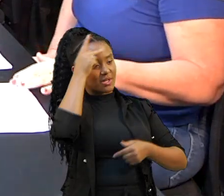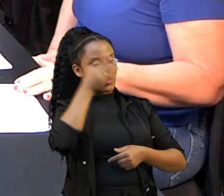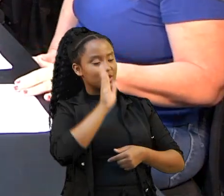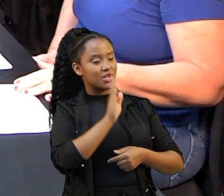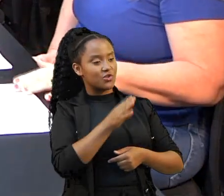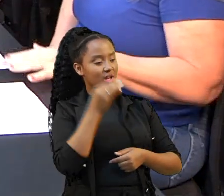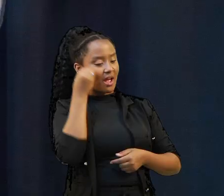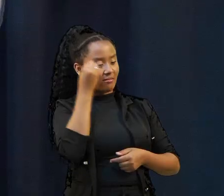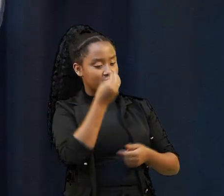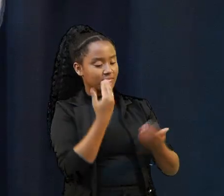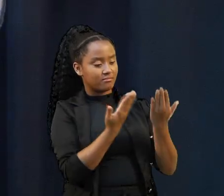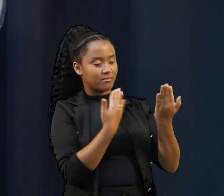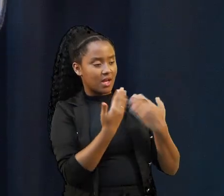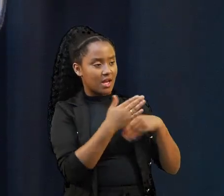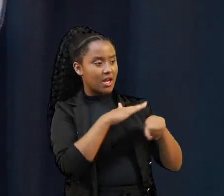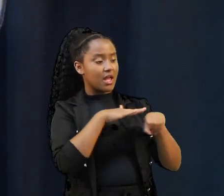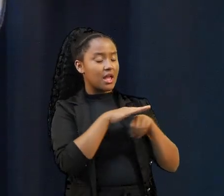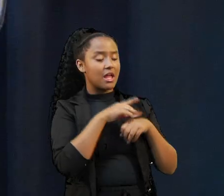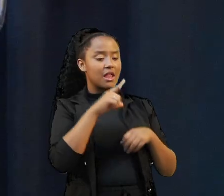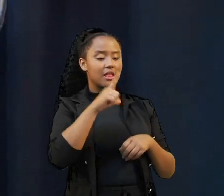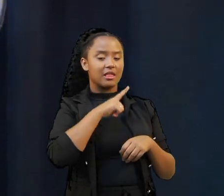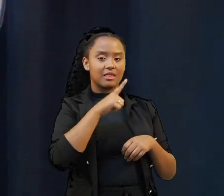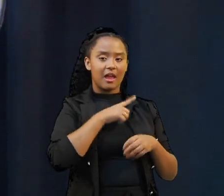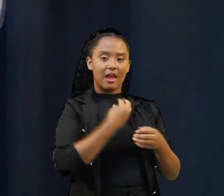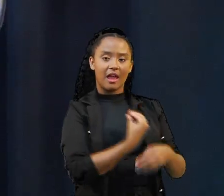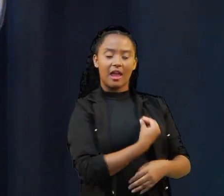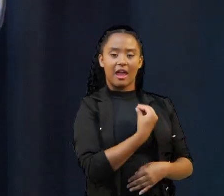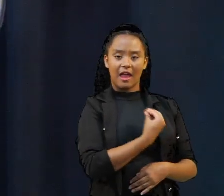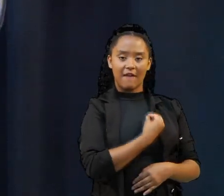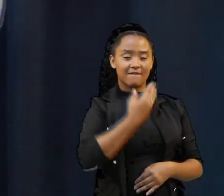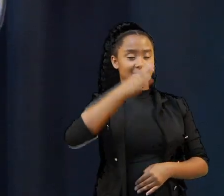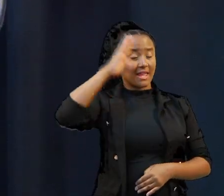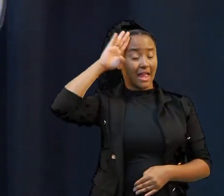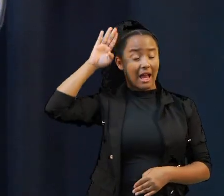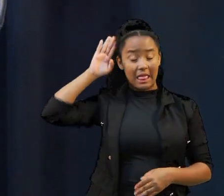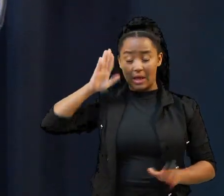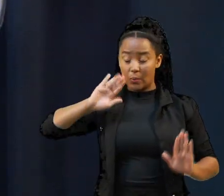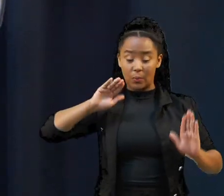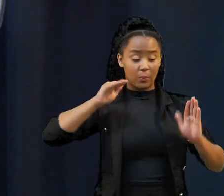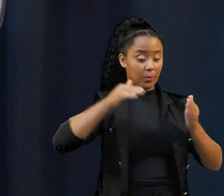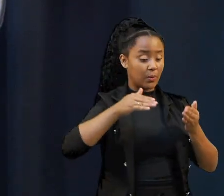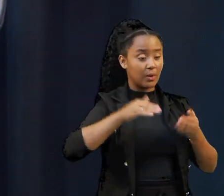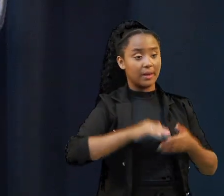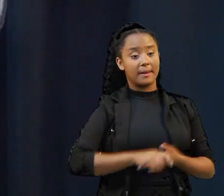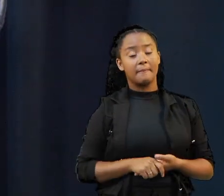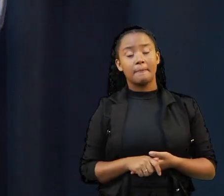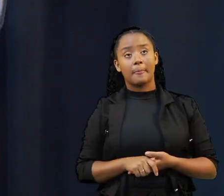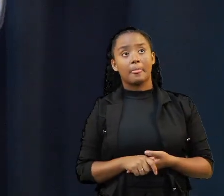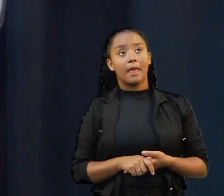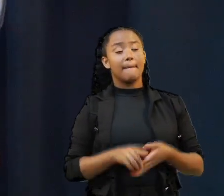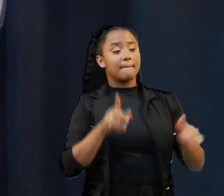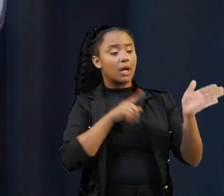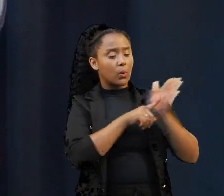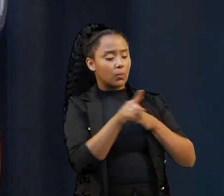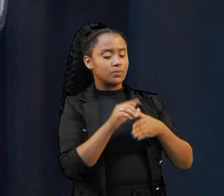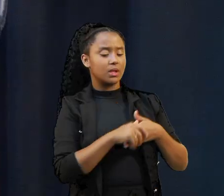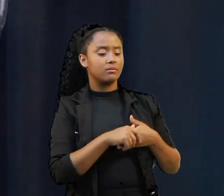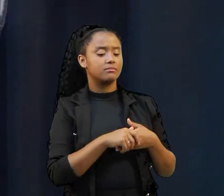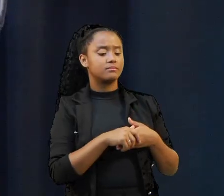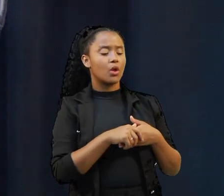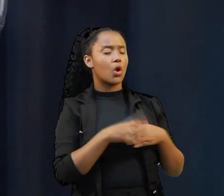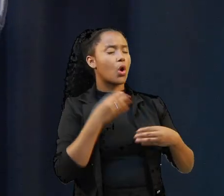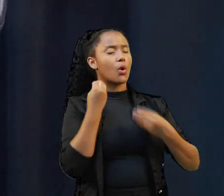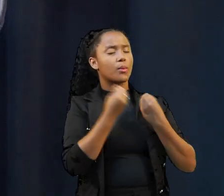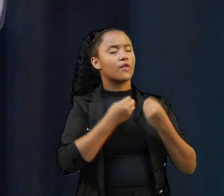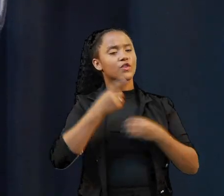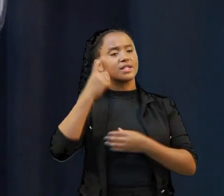nessa cadeira, né, que tem a vida intrinsecamente acadêmica, em que momento você